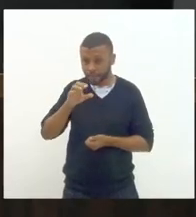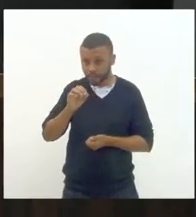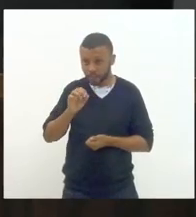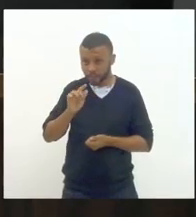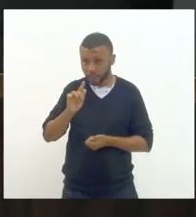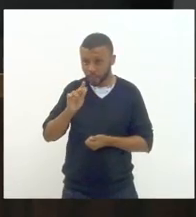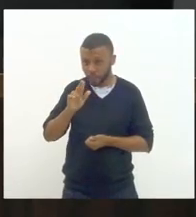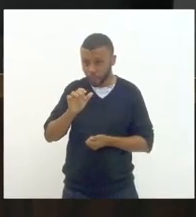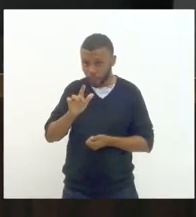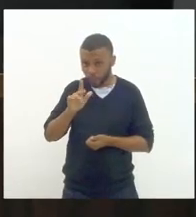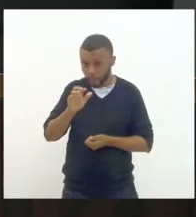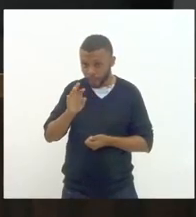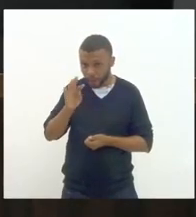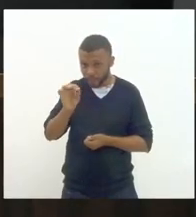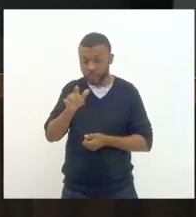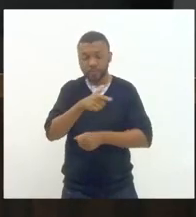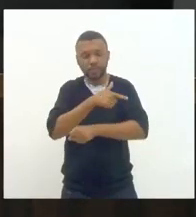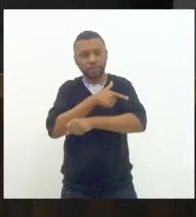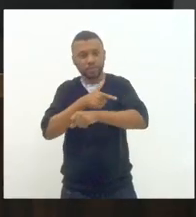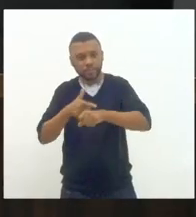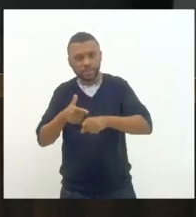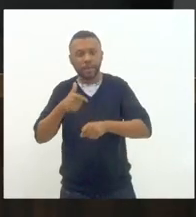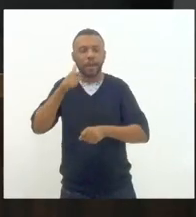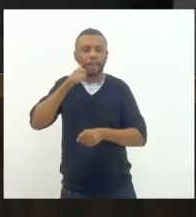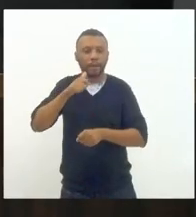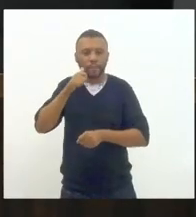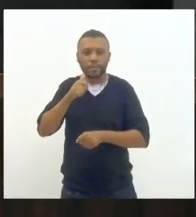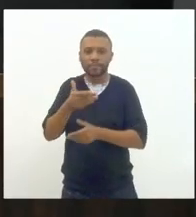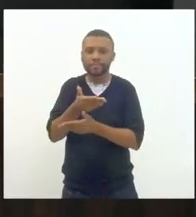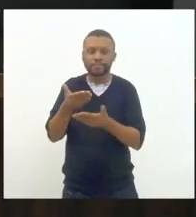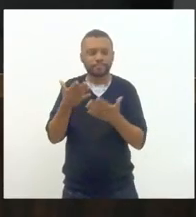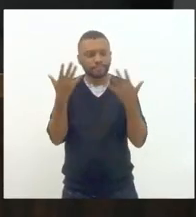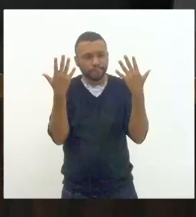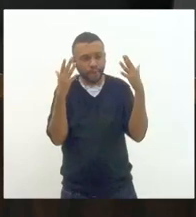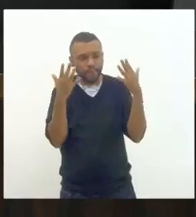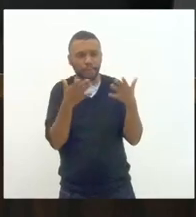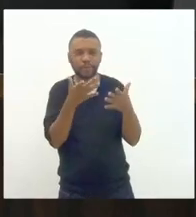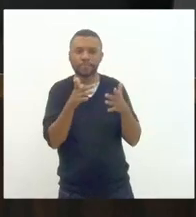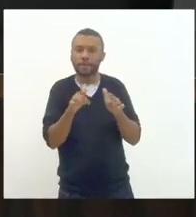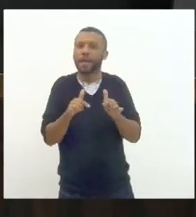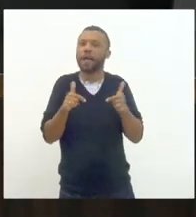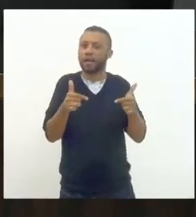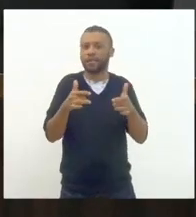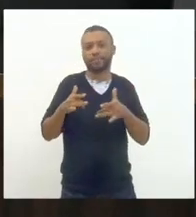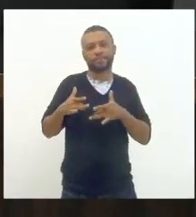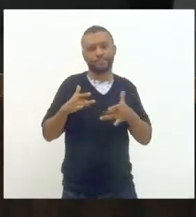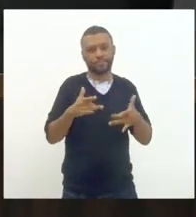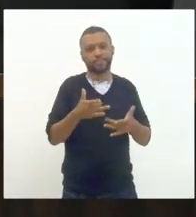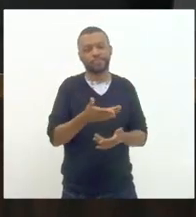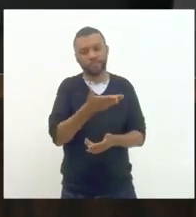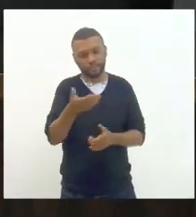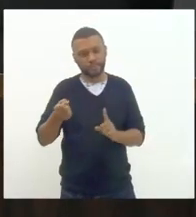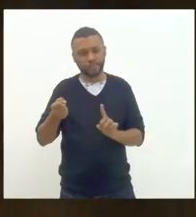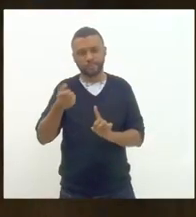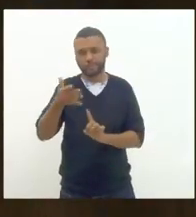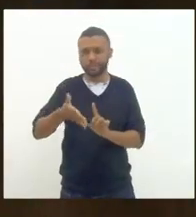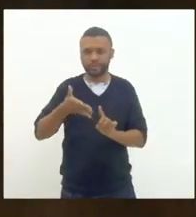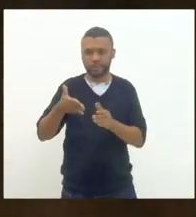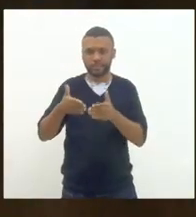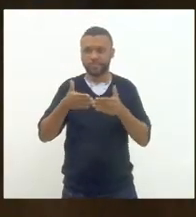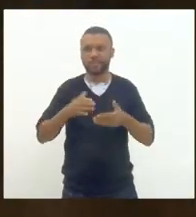gentilmente cedeu aqui para as mulheres. Parabéns pela sua atitude. O senhor tem a palavra, por